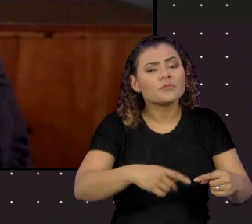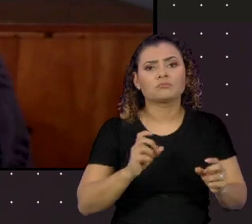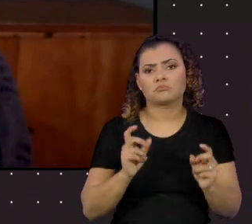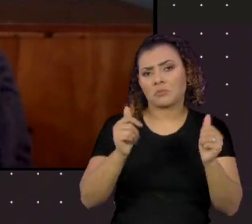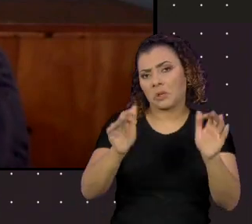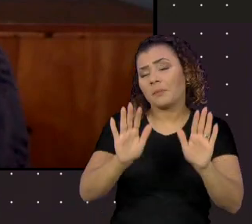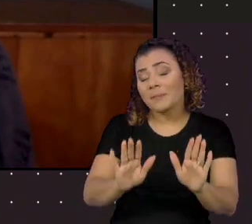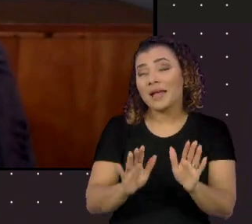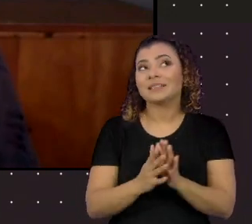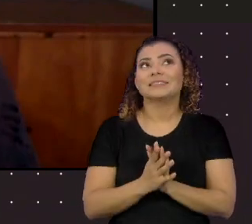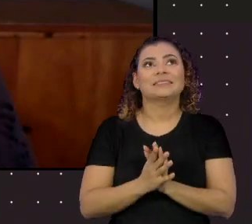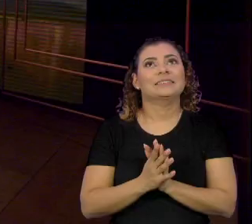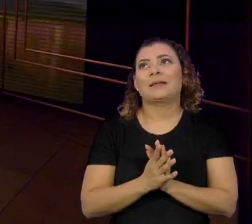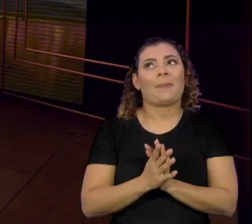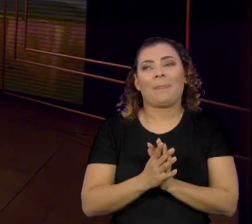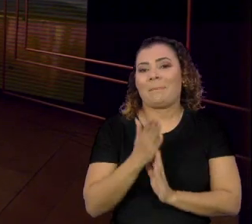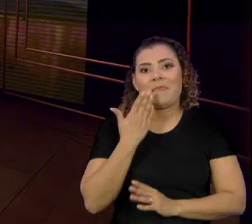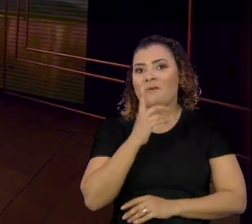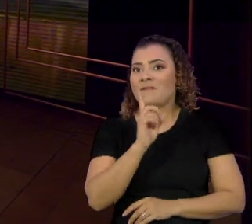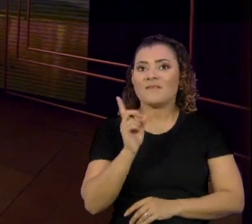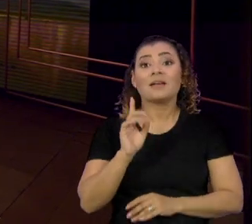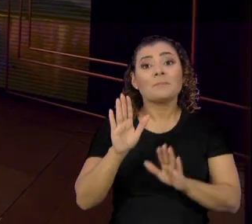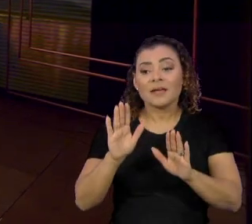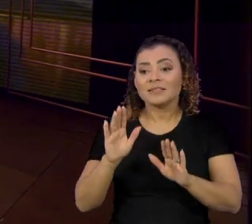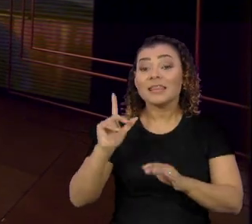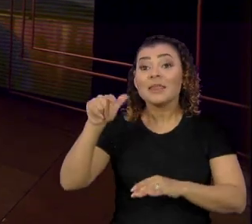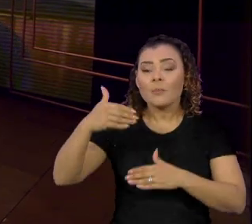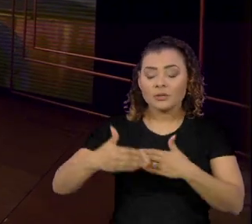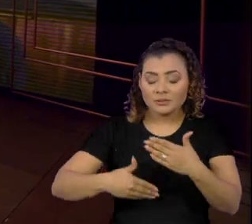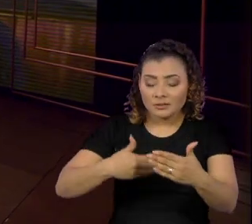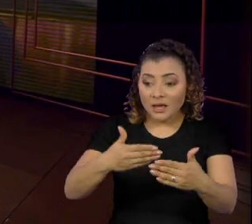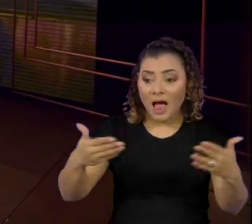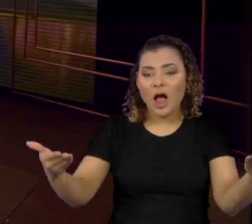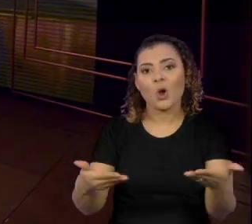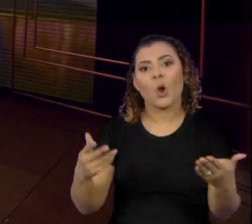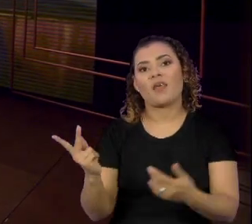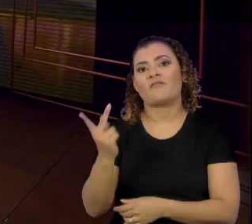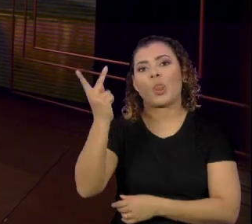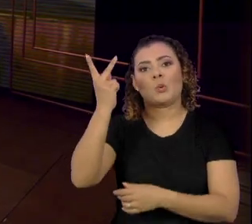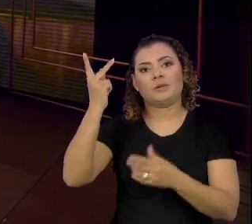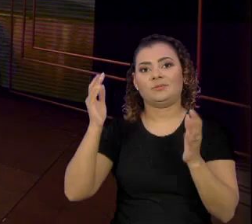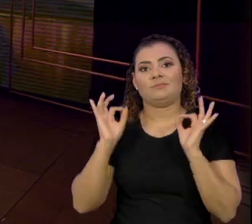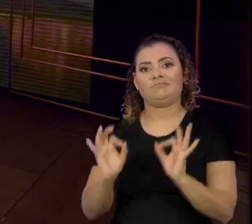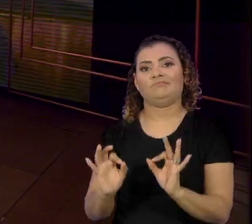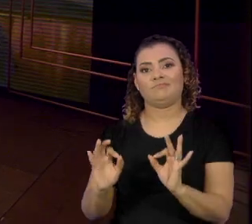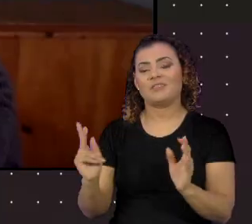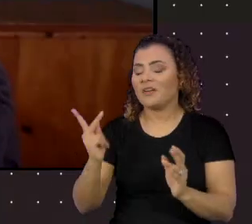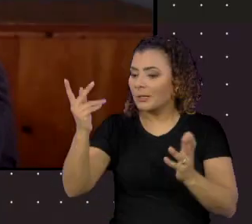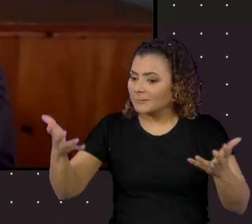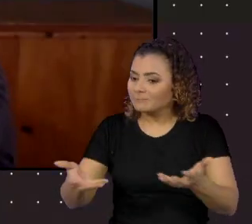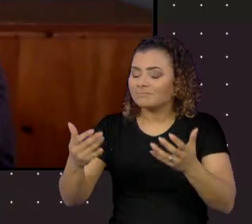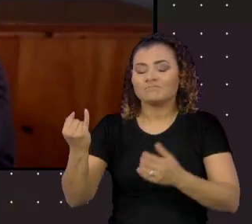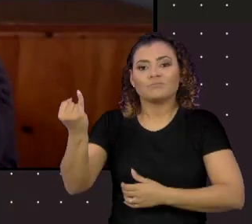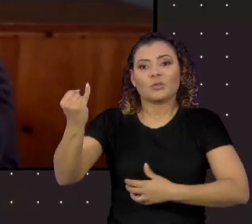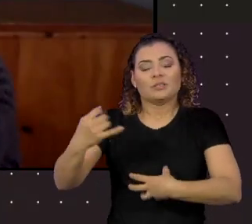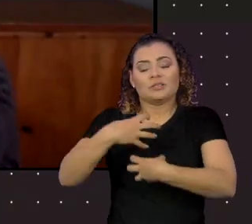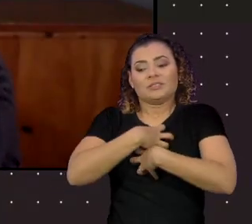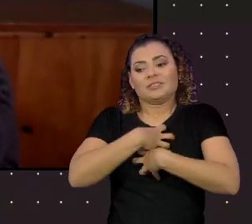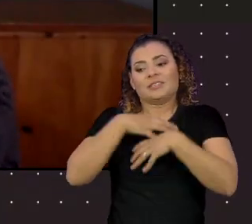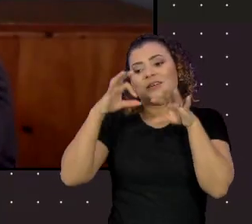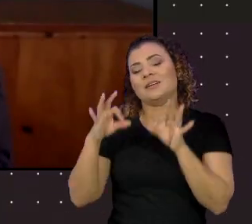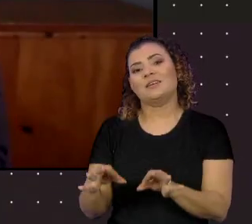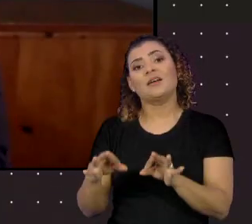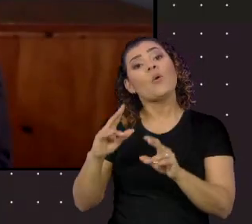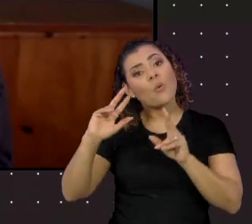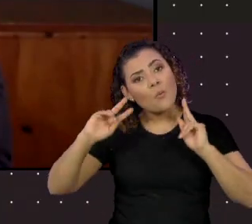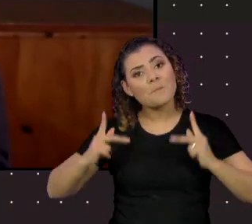mas como a gente sai dando valor, né, como a gente vai sair dando valor ao